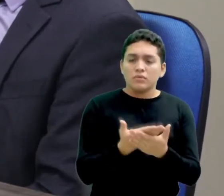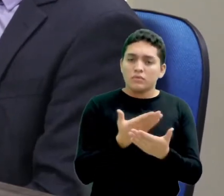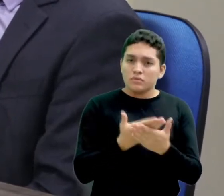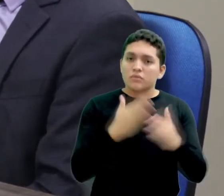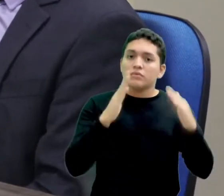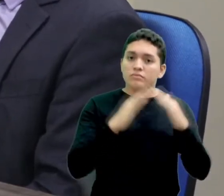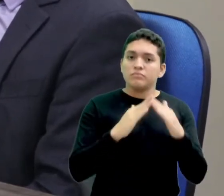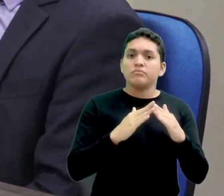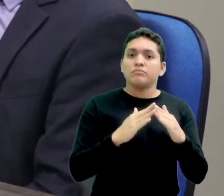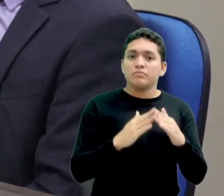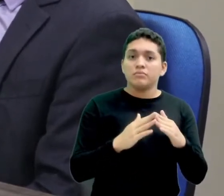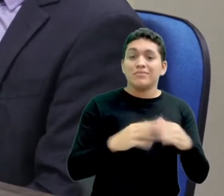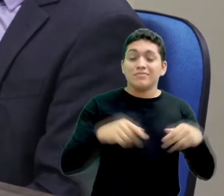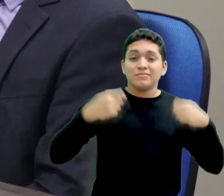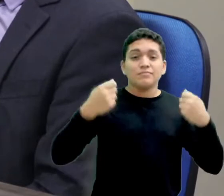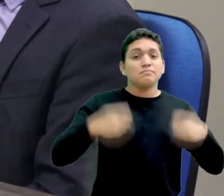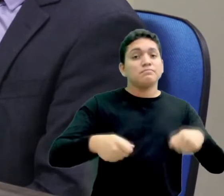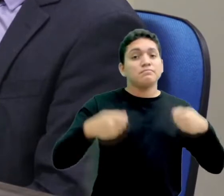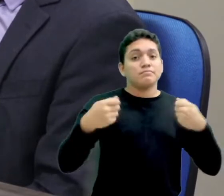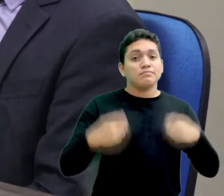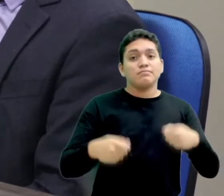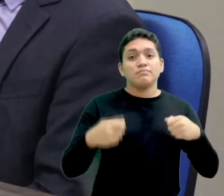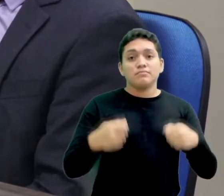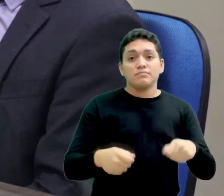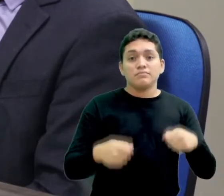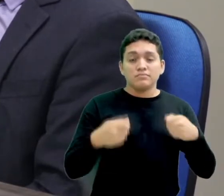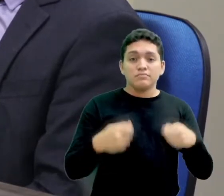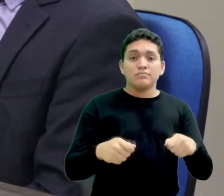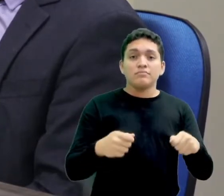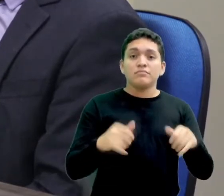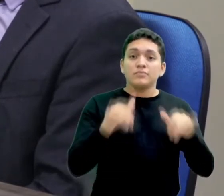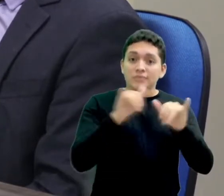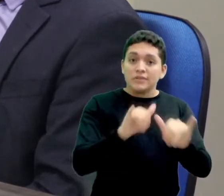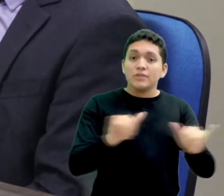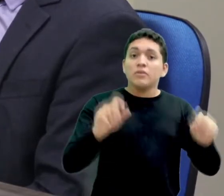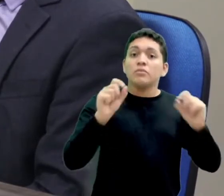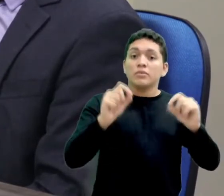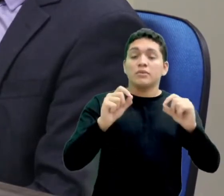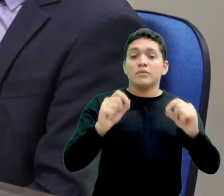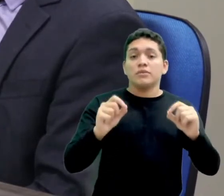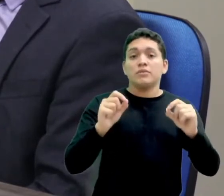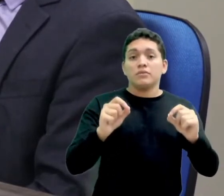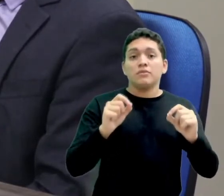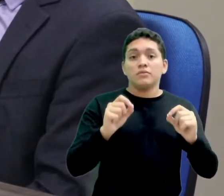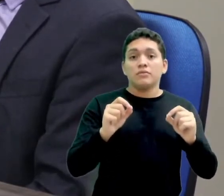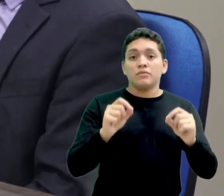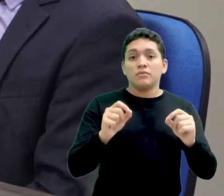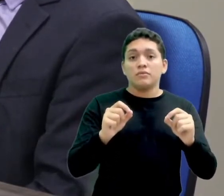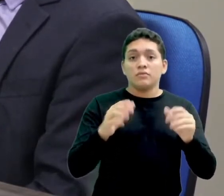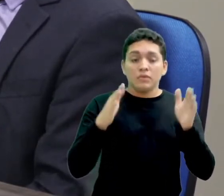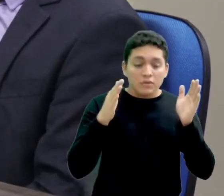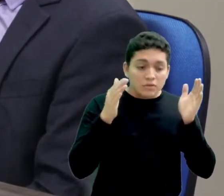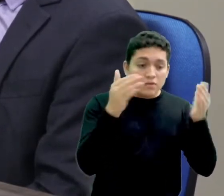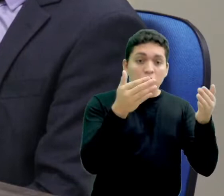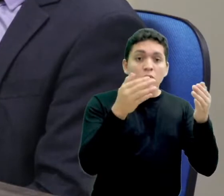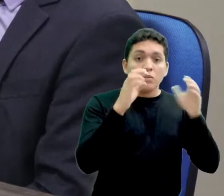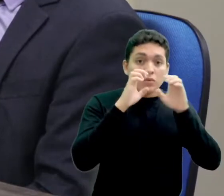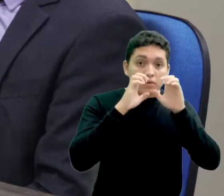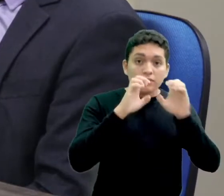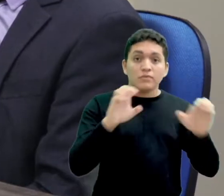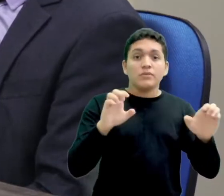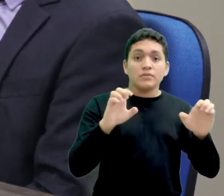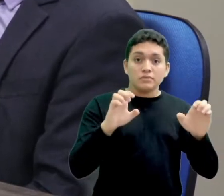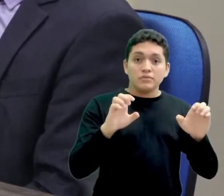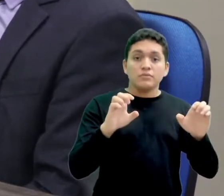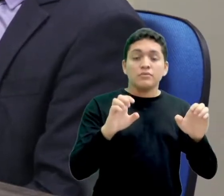o irmão André, ele precisa trazer à tona exatamente essa questão, né? De que o Evangelho, como